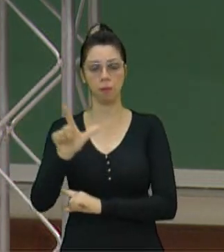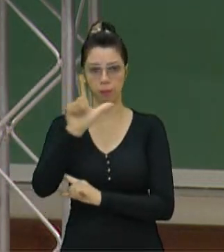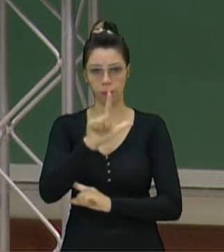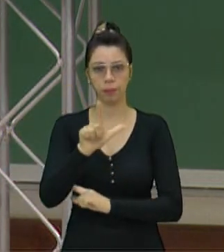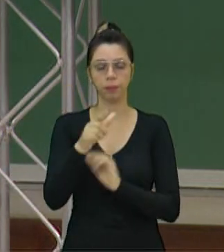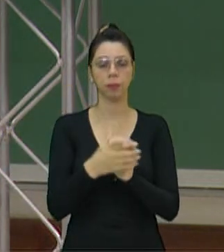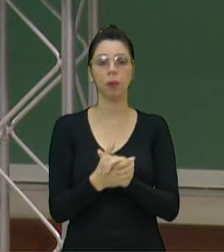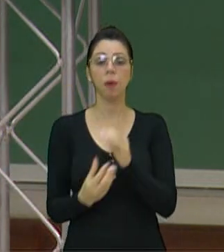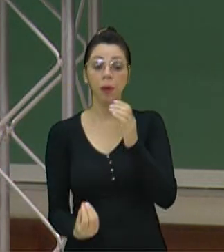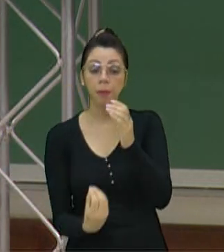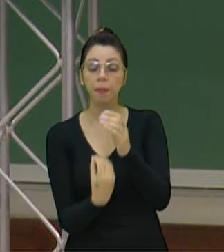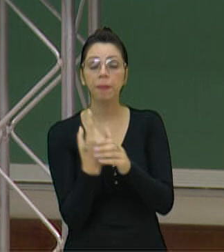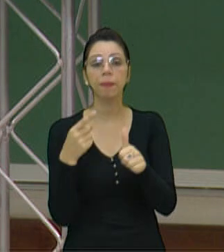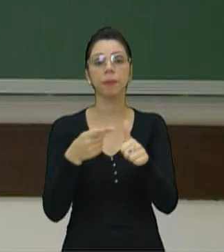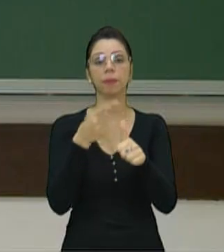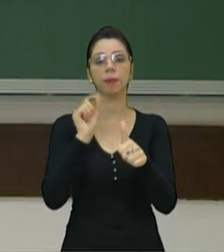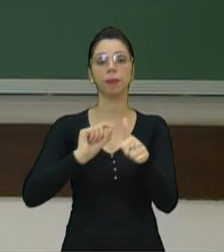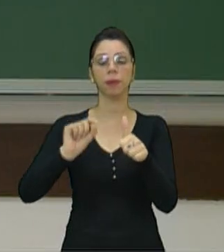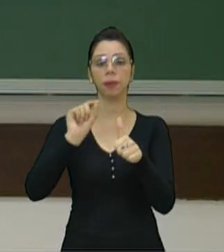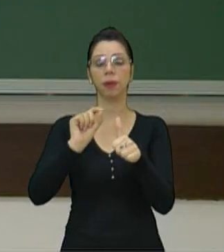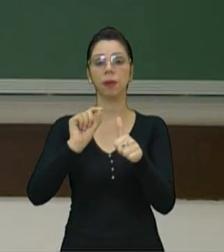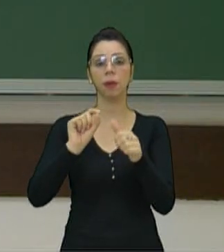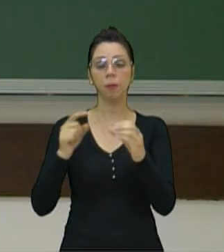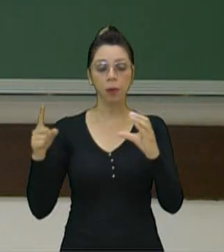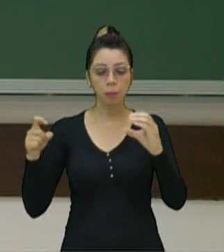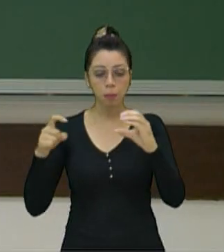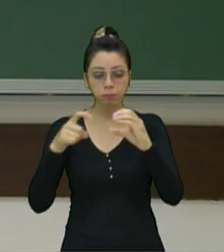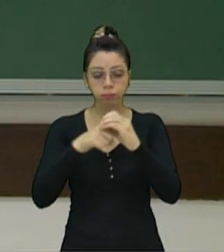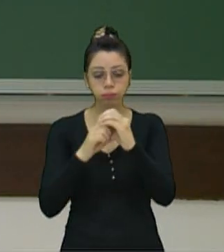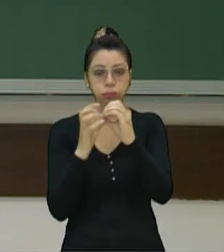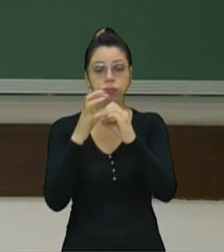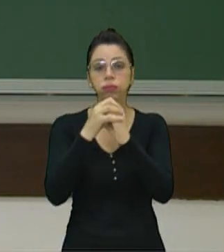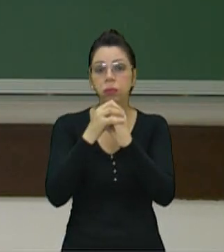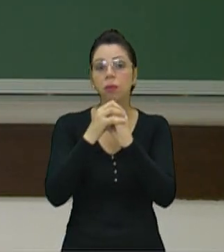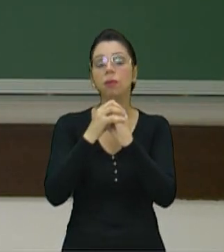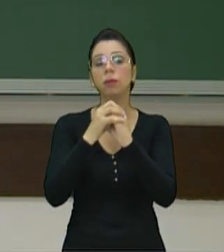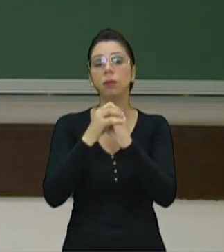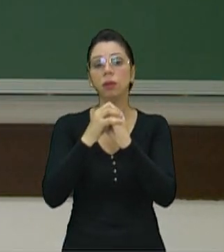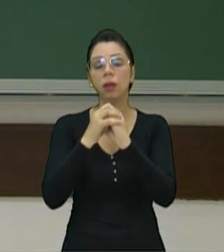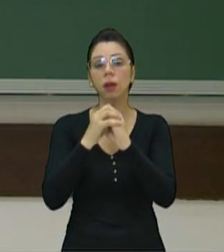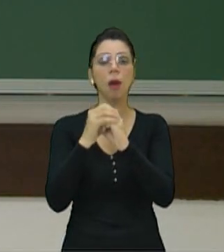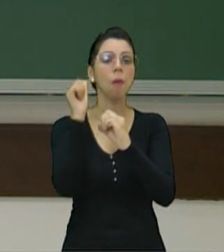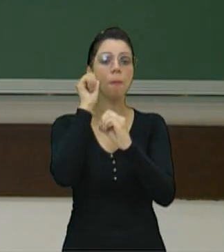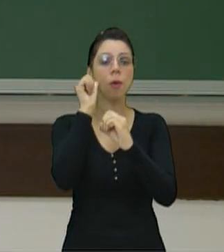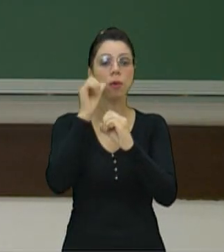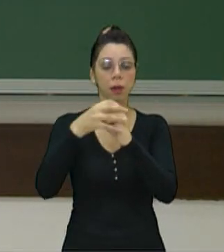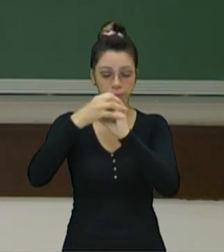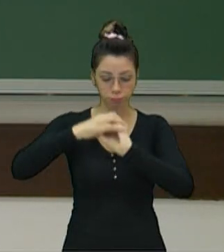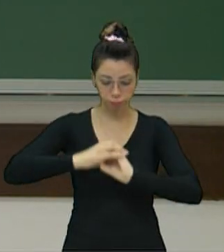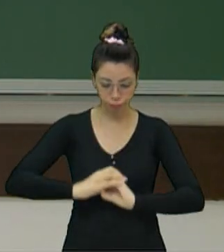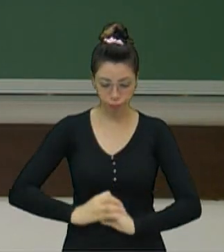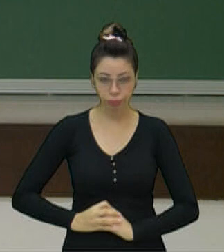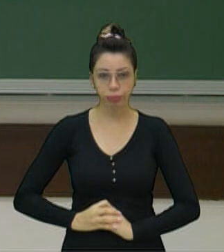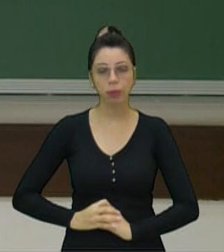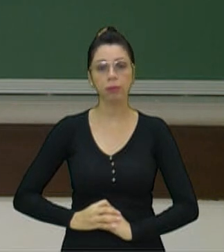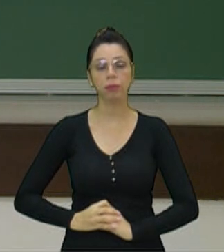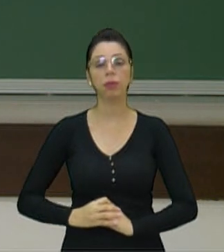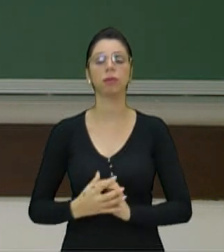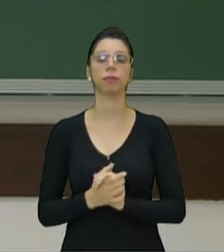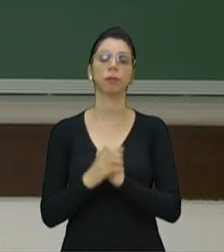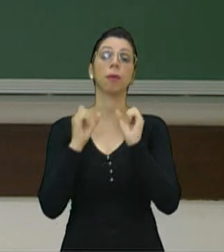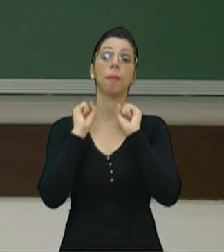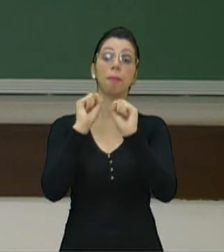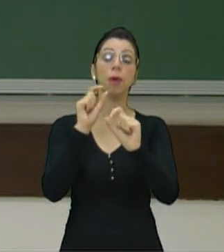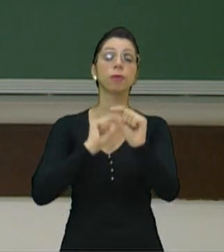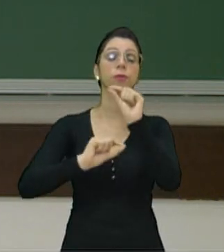primeiras germinações ali, ele é implantado no útero da mulher. Essa implantação ela pode